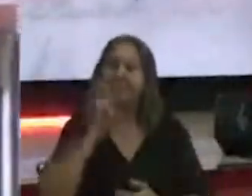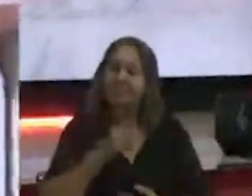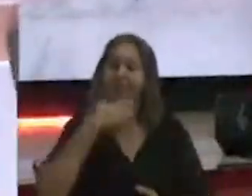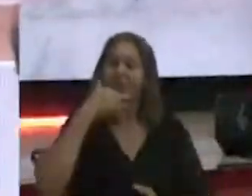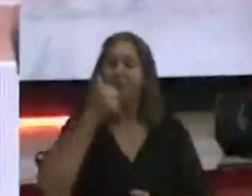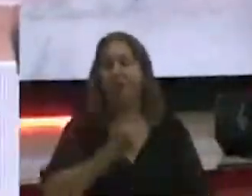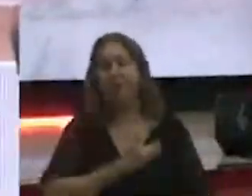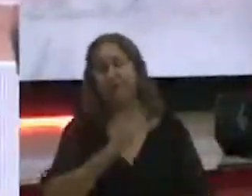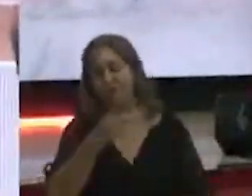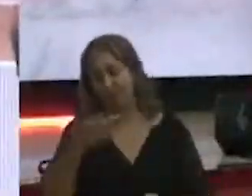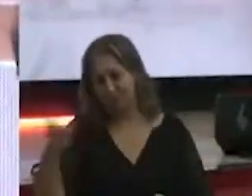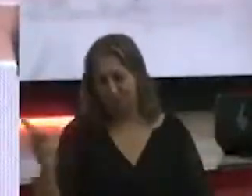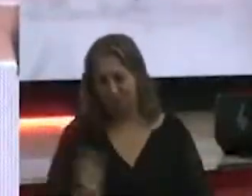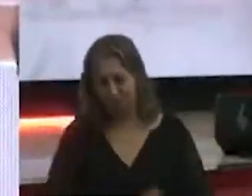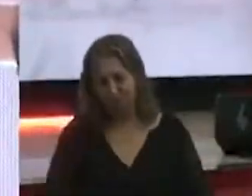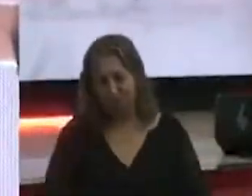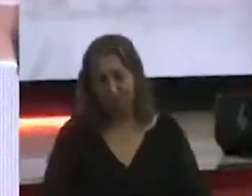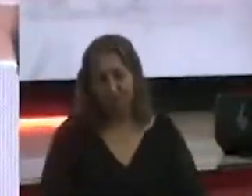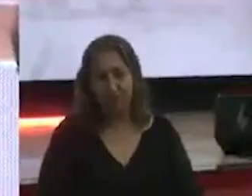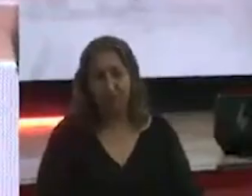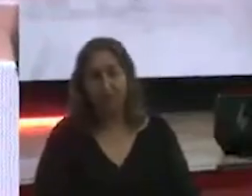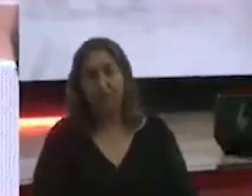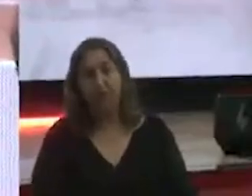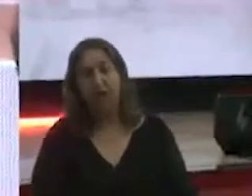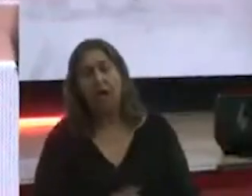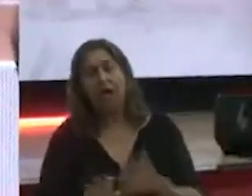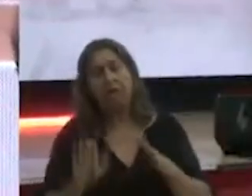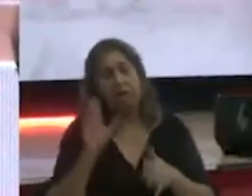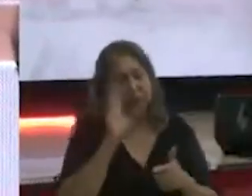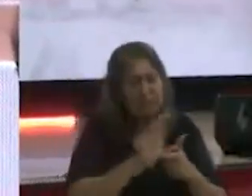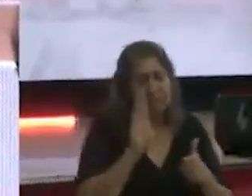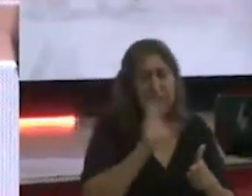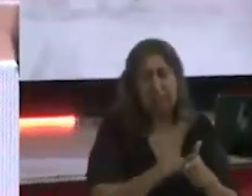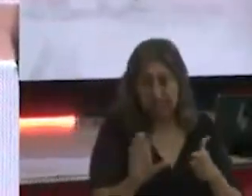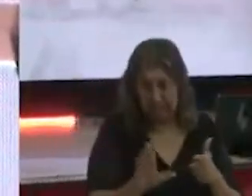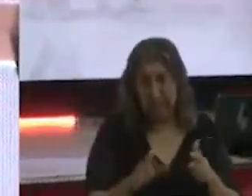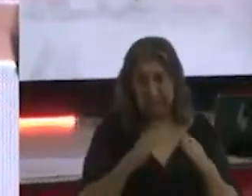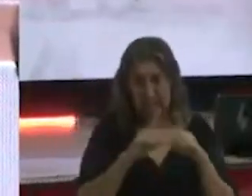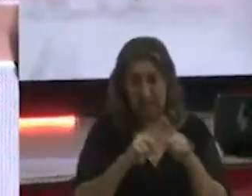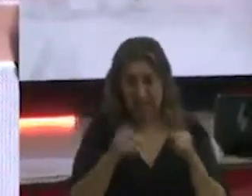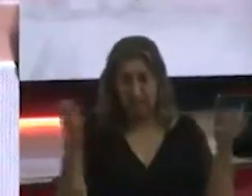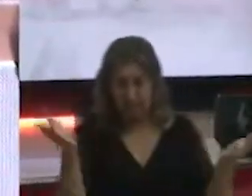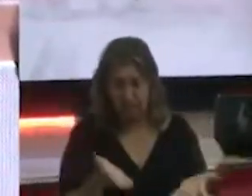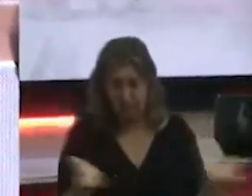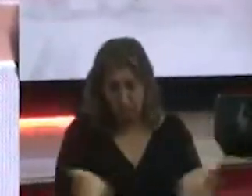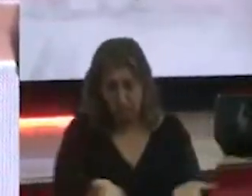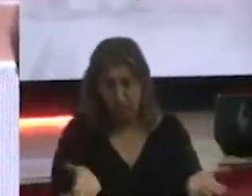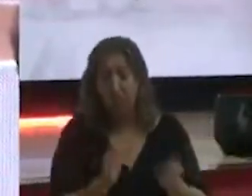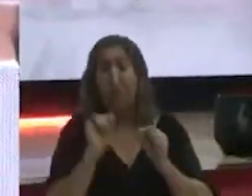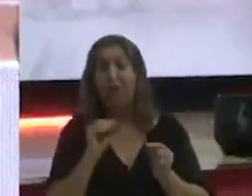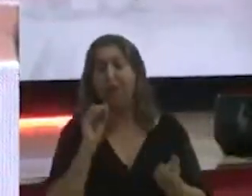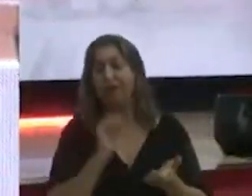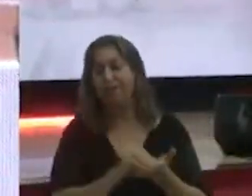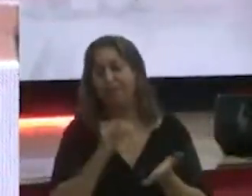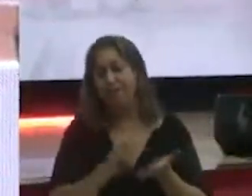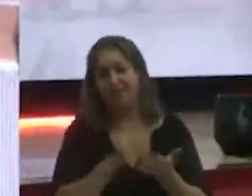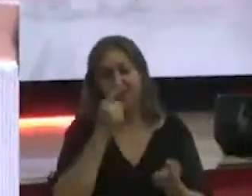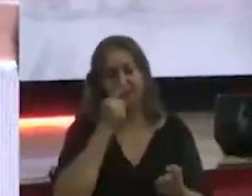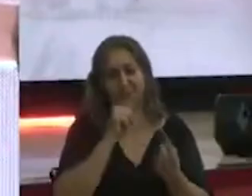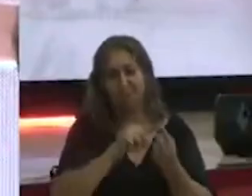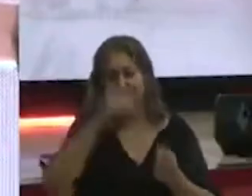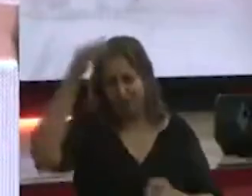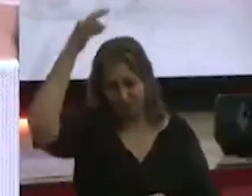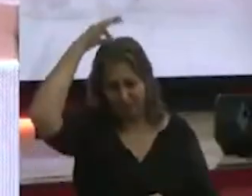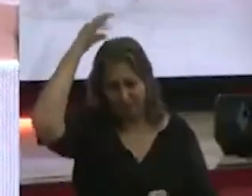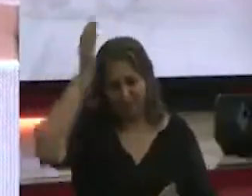melhor amigo uma das crises da igreja atual e odierna é a falta de intimidade com o